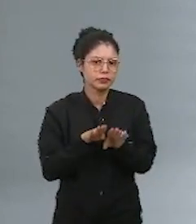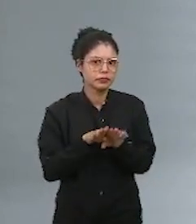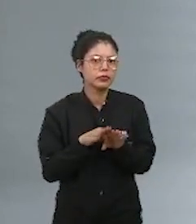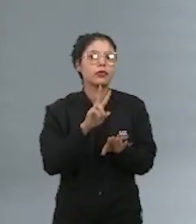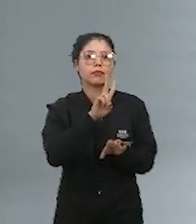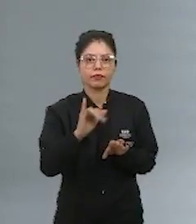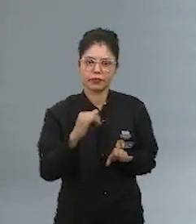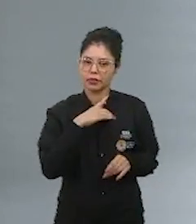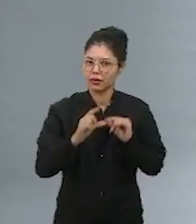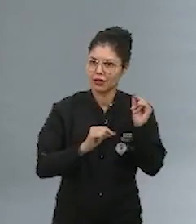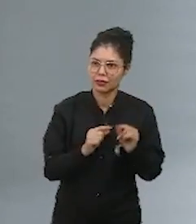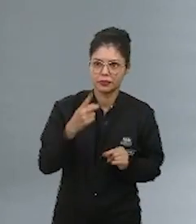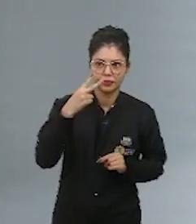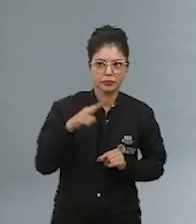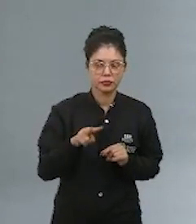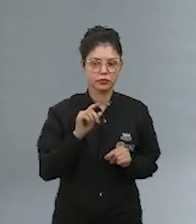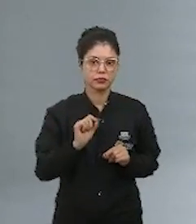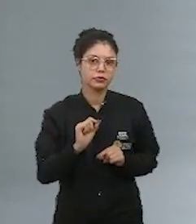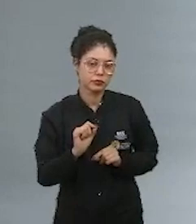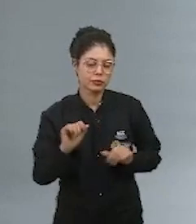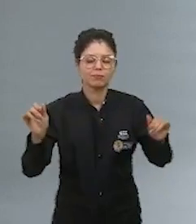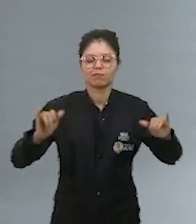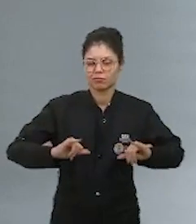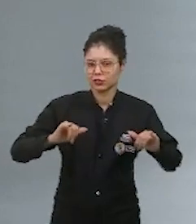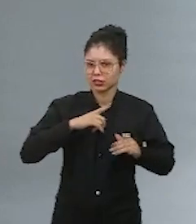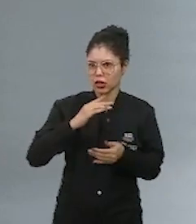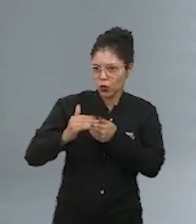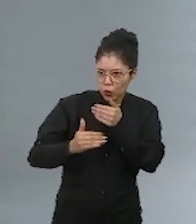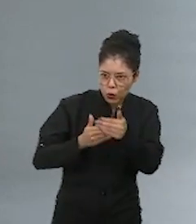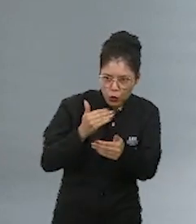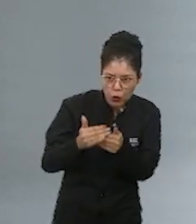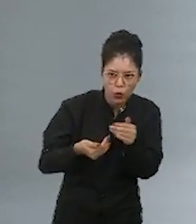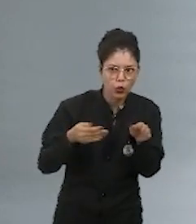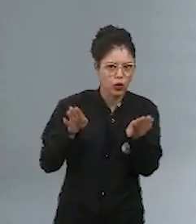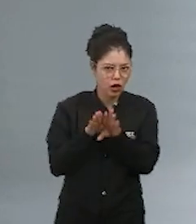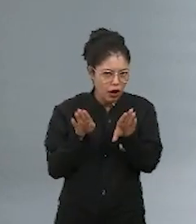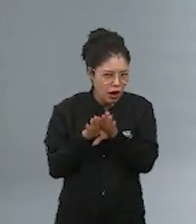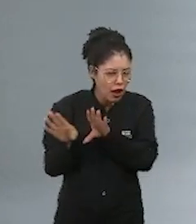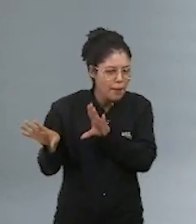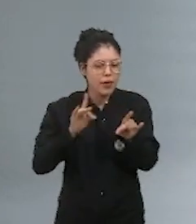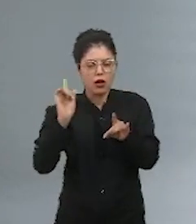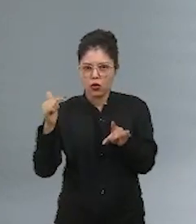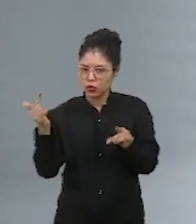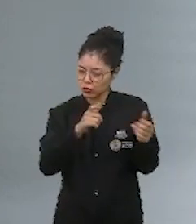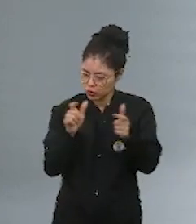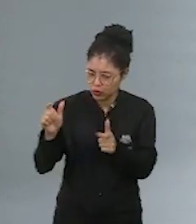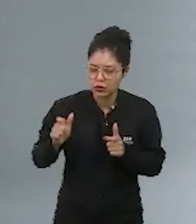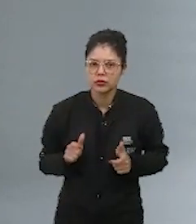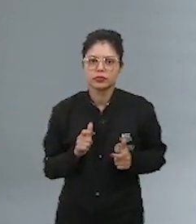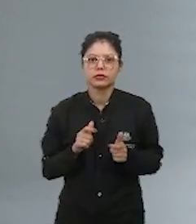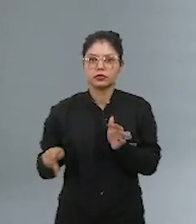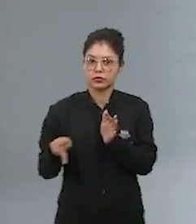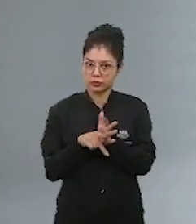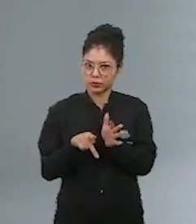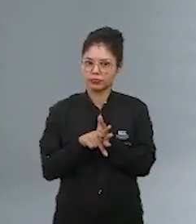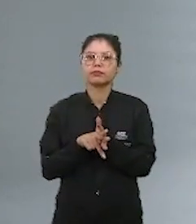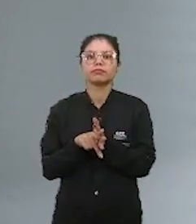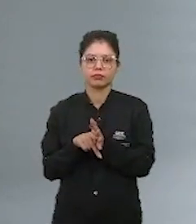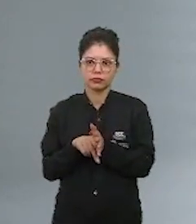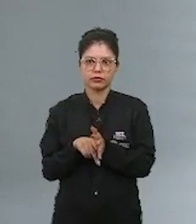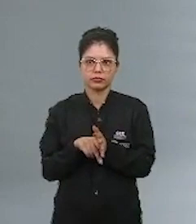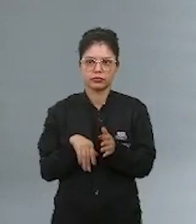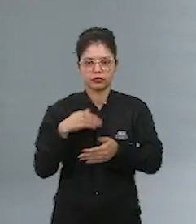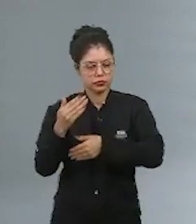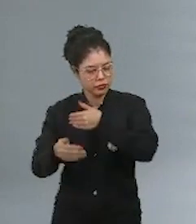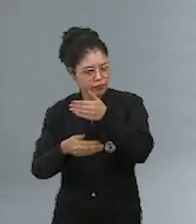ela vai ali sofrer o processo de leva para outro lugar, né? Um caminho para outro lugar. O nome desse